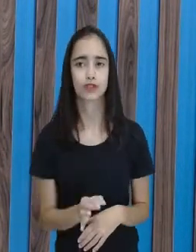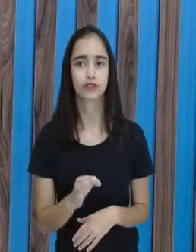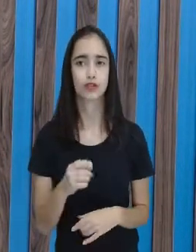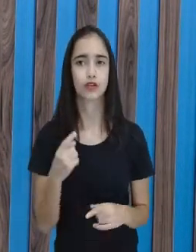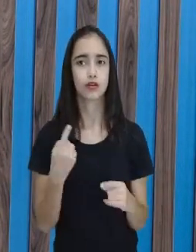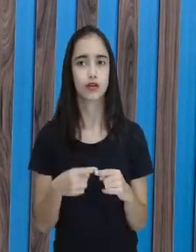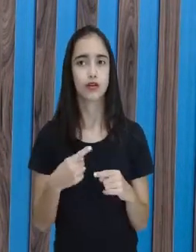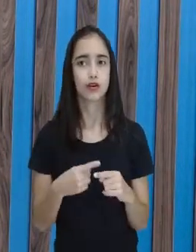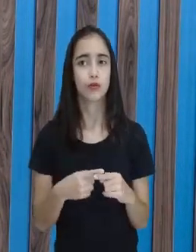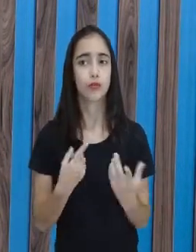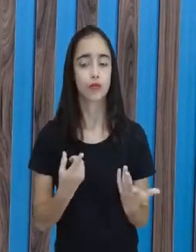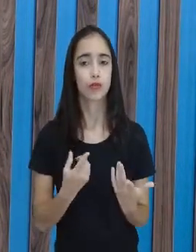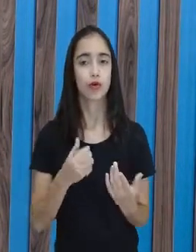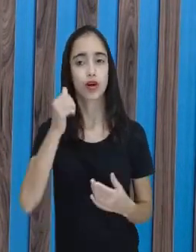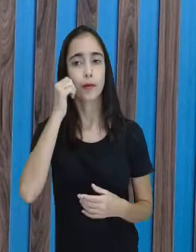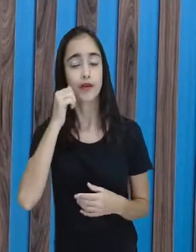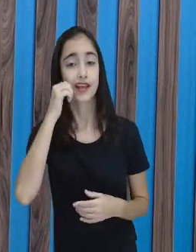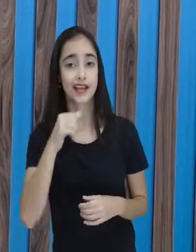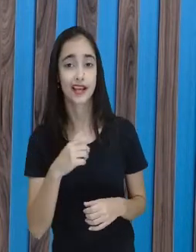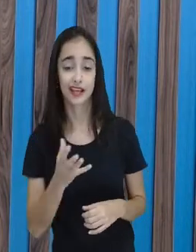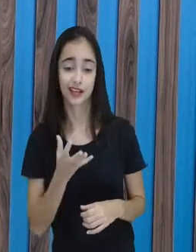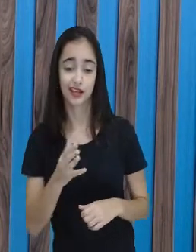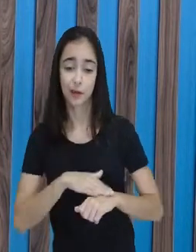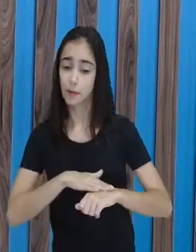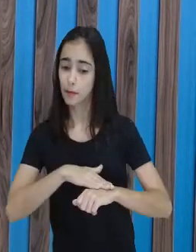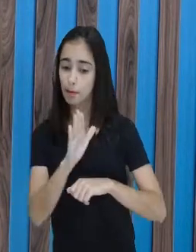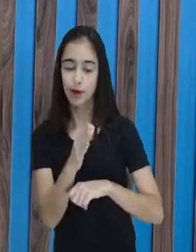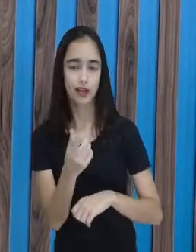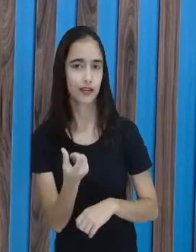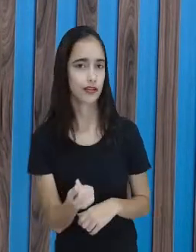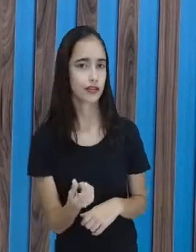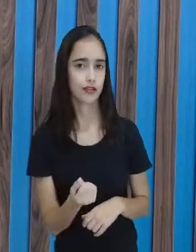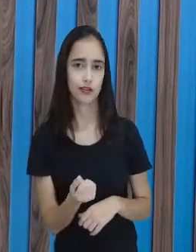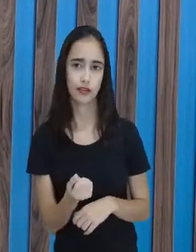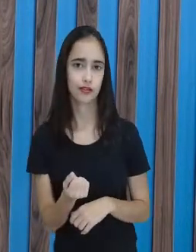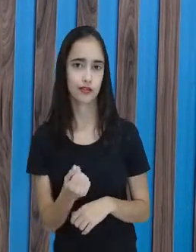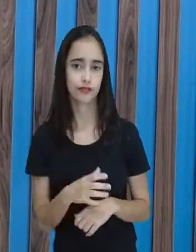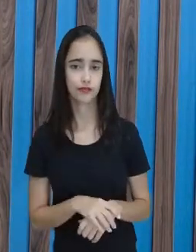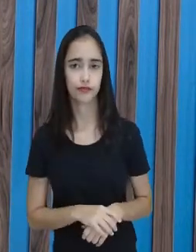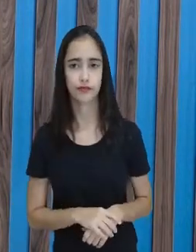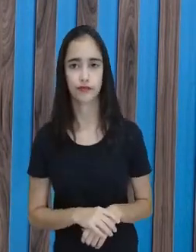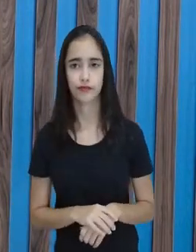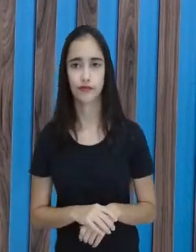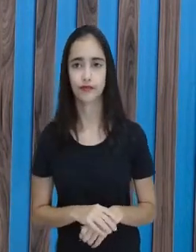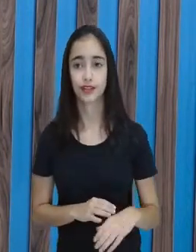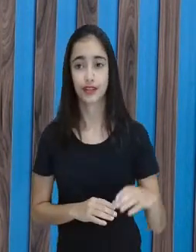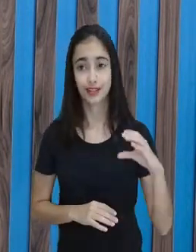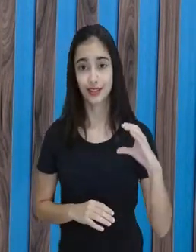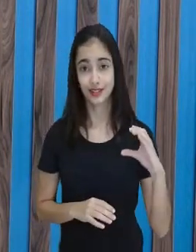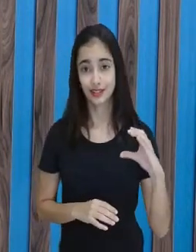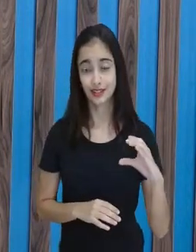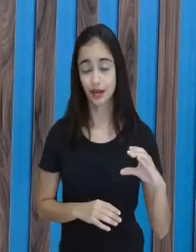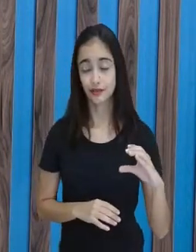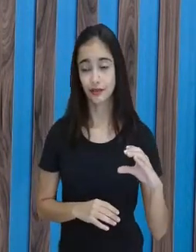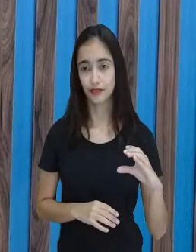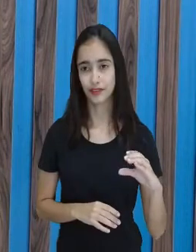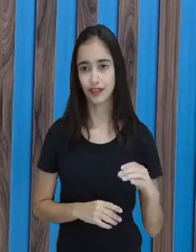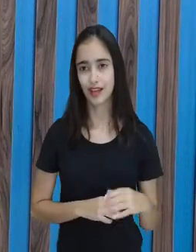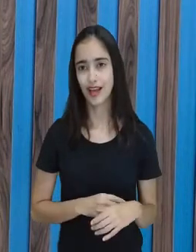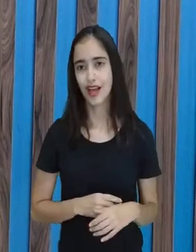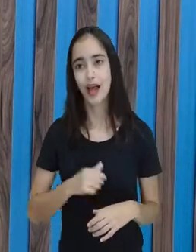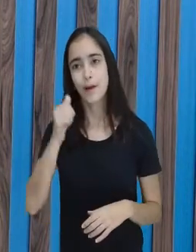muito mais dinheiro do que ele ofereceu. E tem a terceira alternativa, ela está com a razão, pois